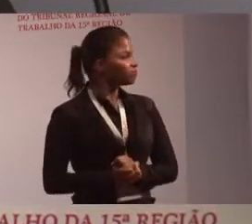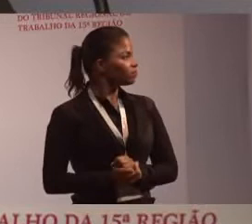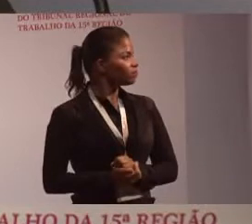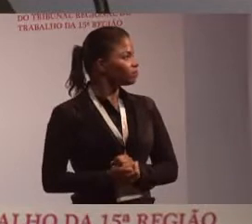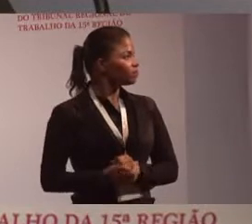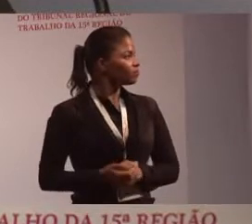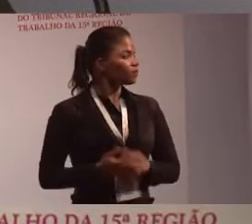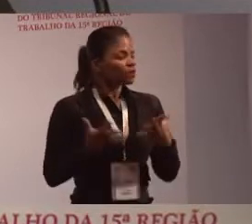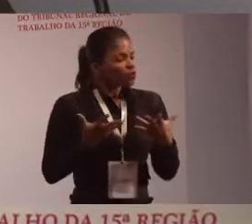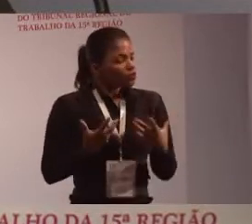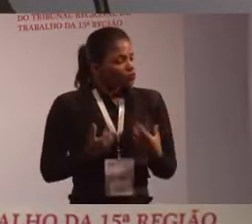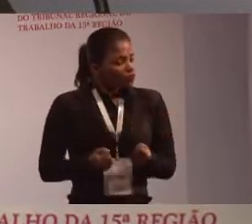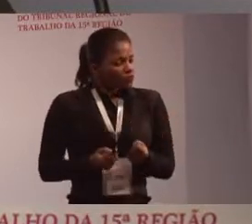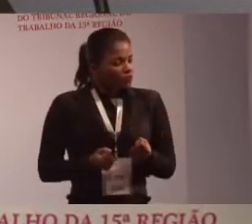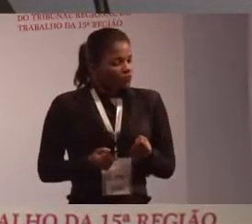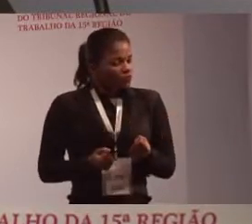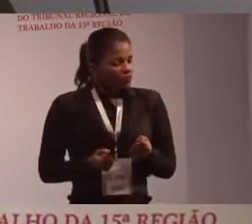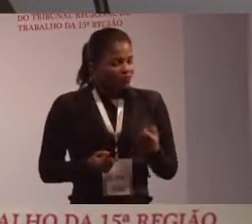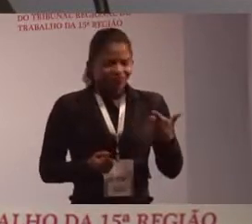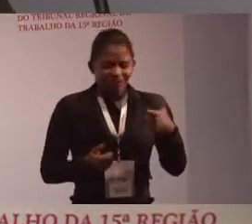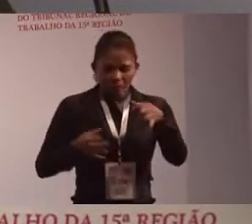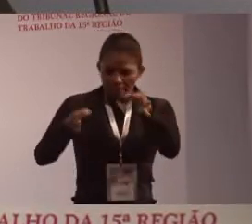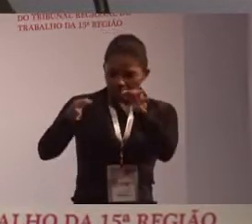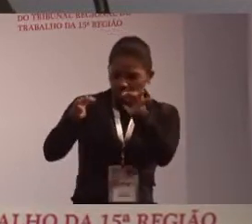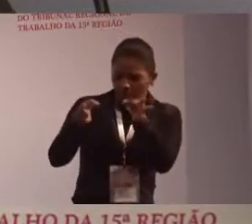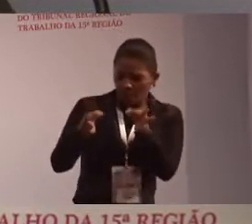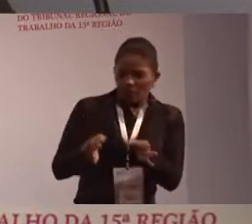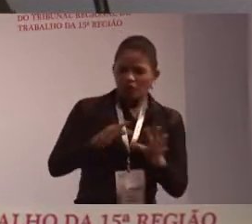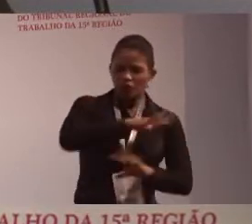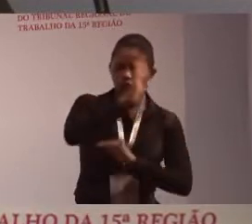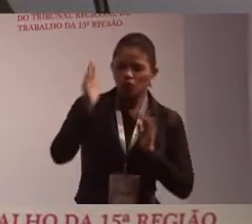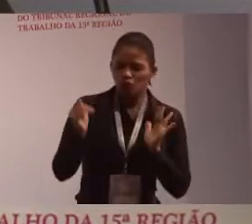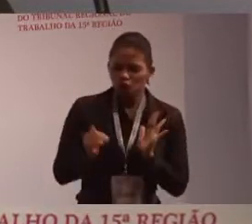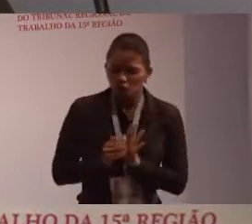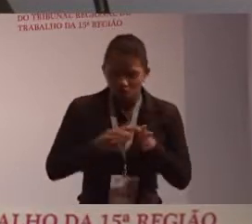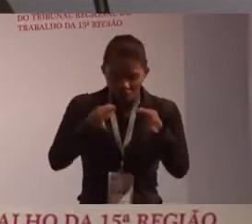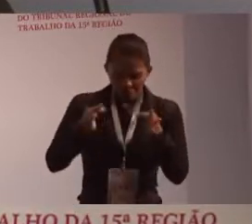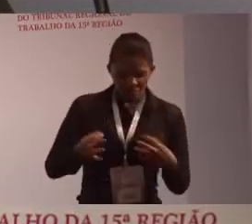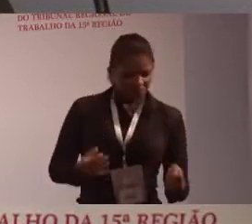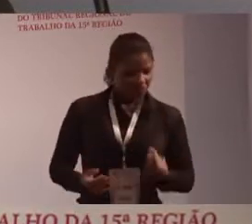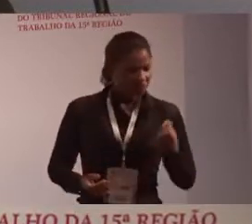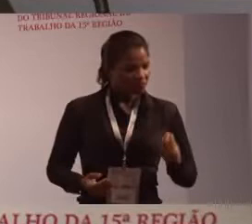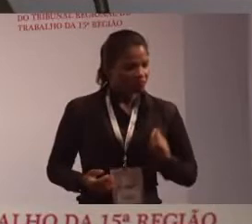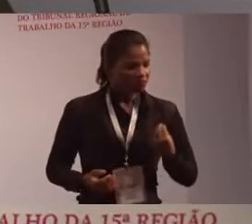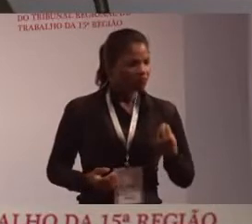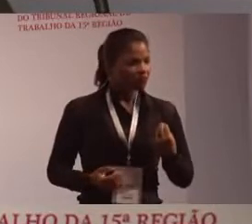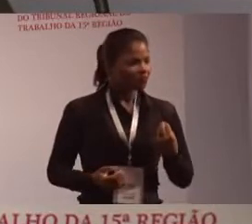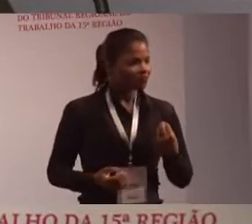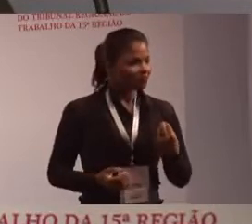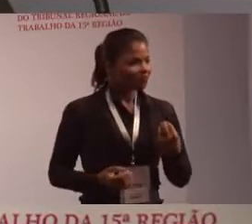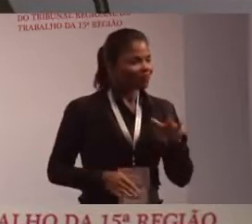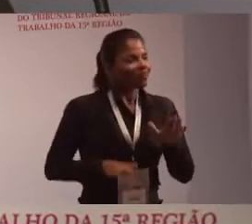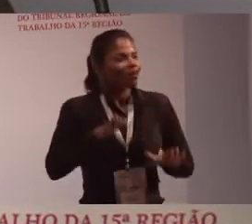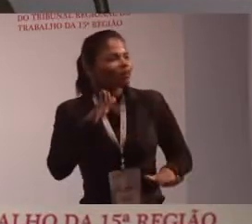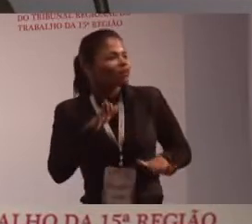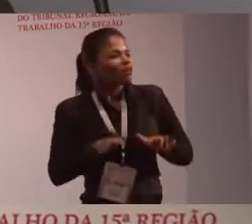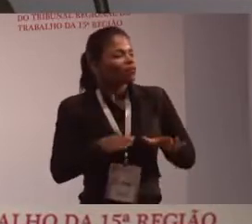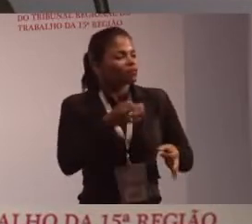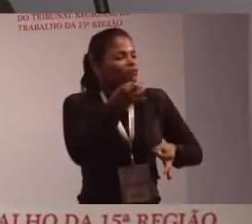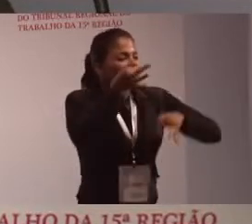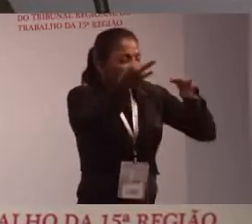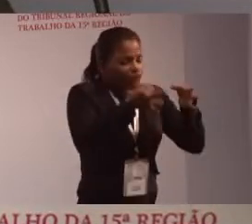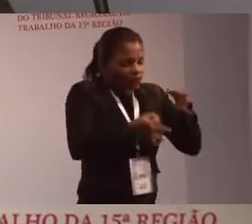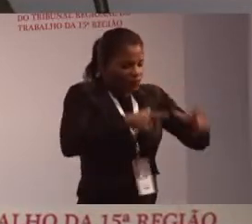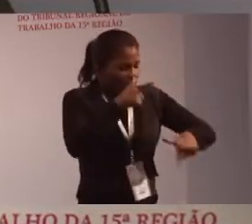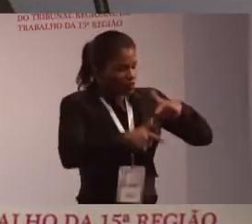que está assumindo agora que eu não tenho que ser perfeito em tudo. E se eu não tenho que ser perfeito em tudo, eu não tenho que ser perfeito na vida, e talvez eu não tenha que ser perfeito no trabalho, talvez o